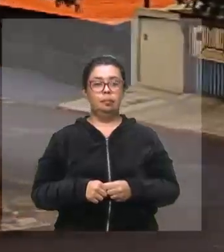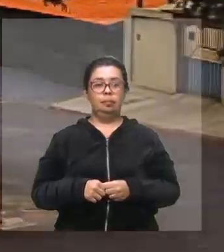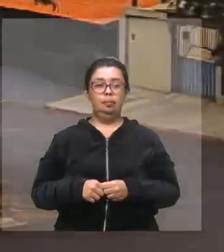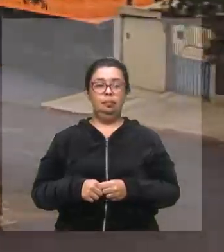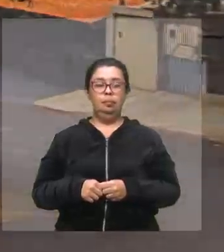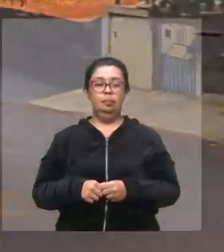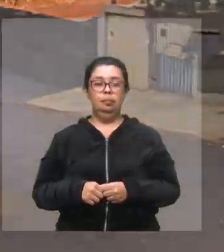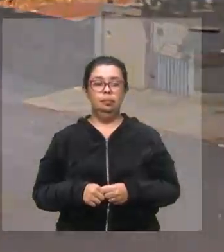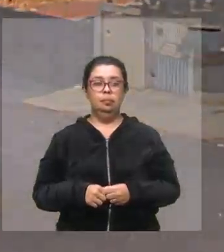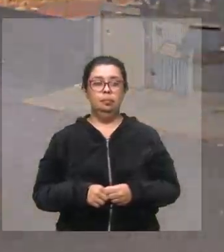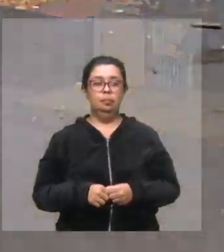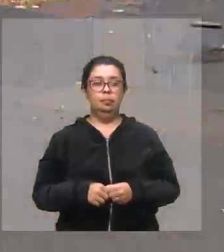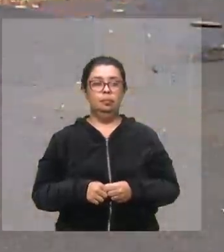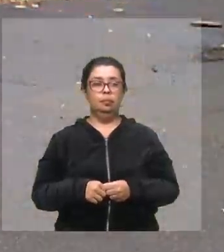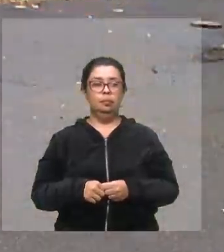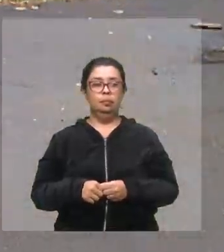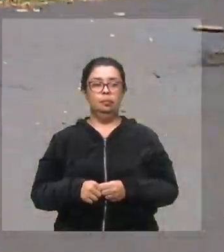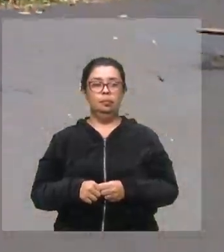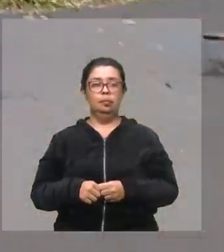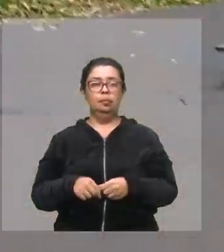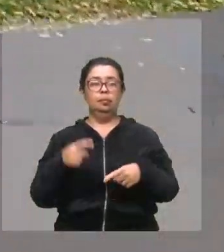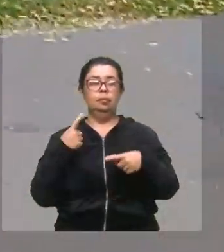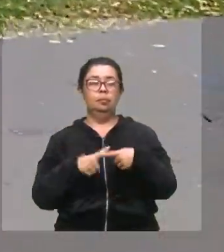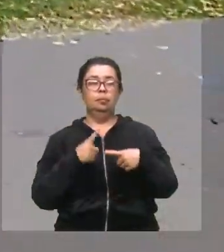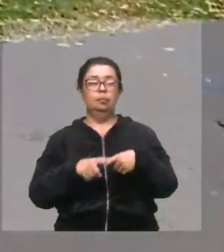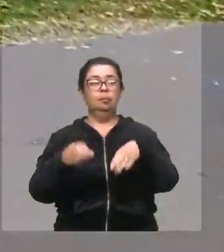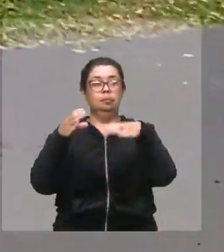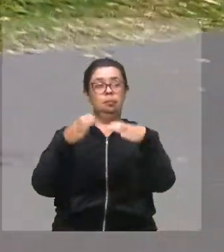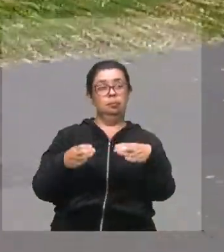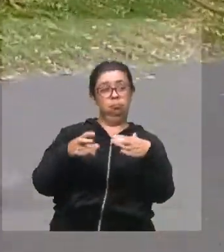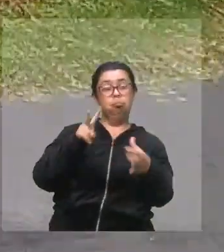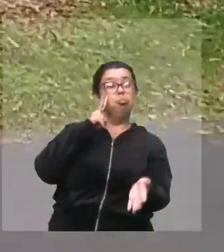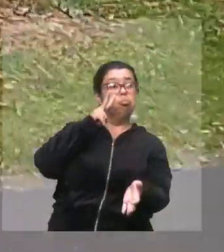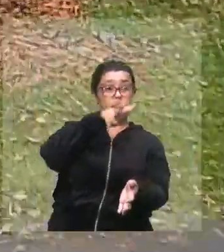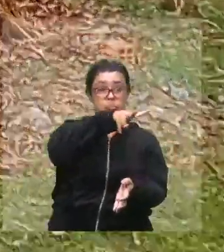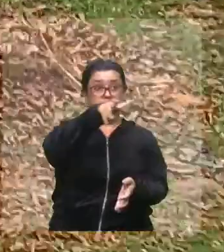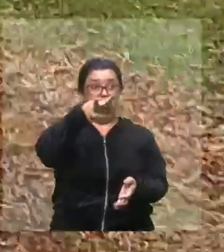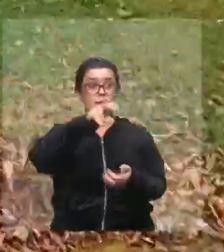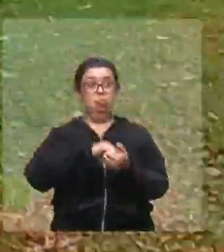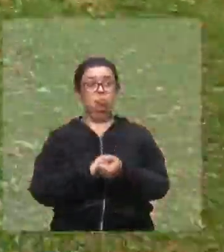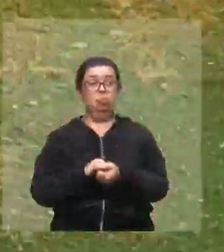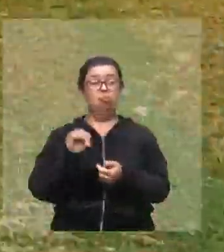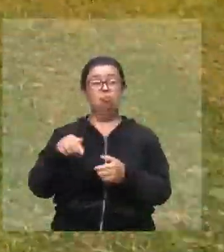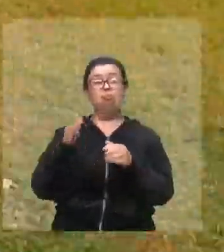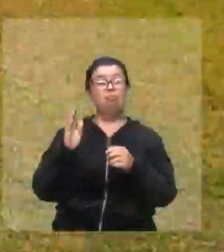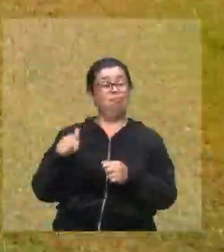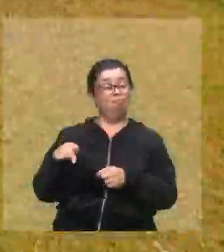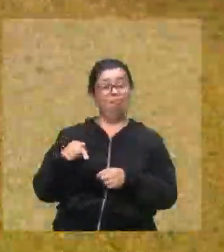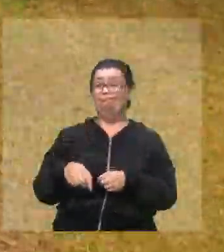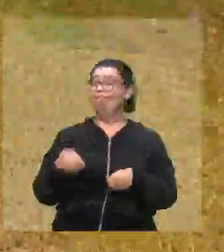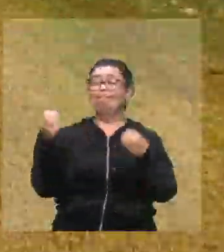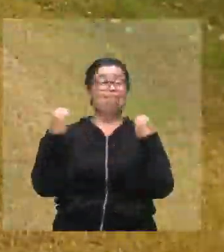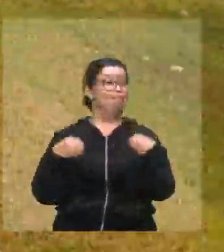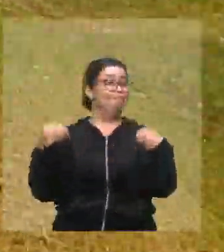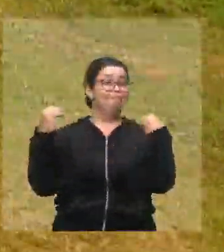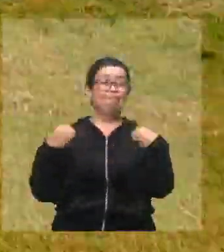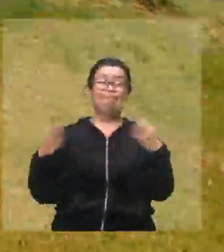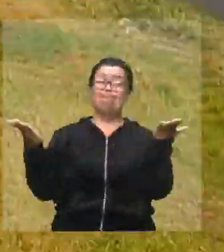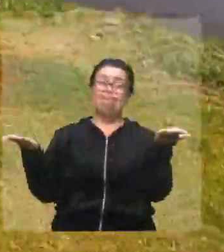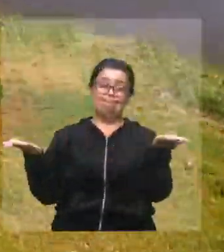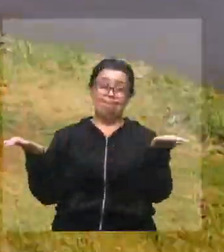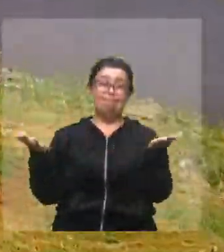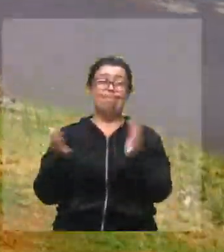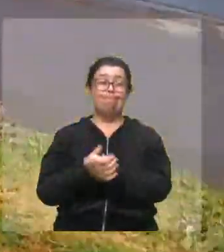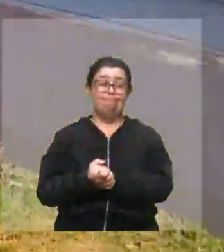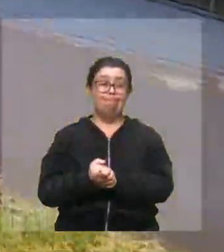descarte adequado, porque esse local que está aí, na verdade, até hoje não foi feito nada. Então, nós tentamos,